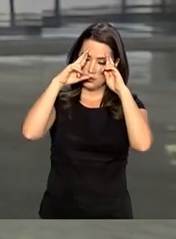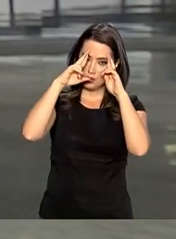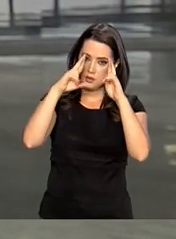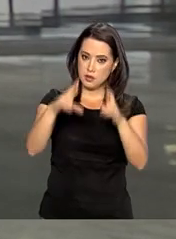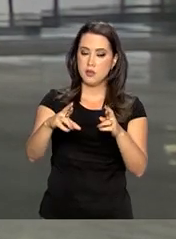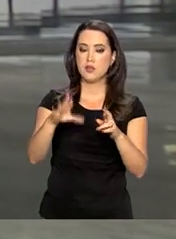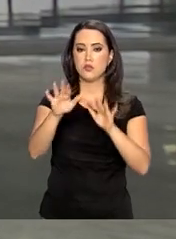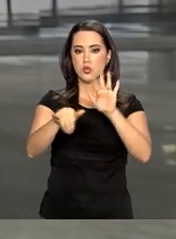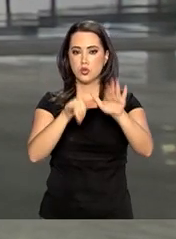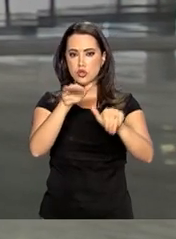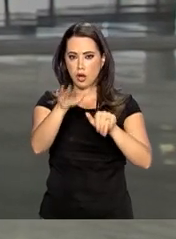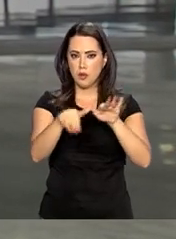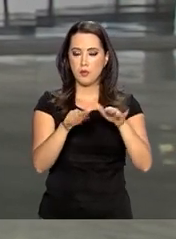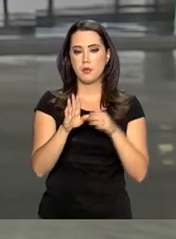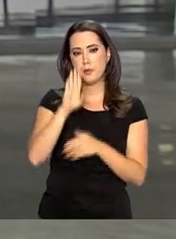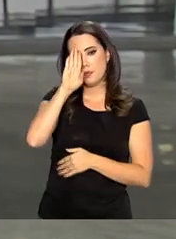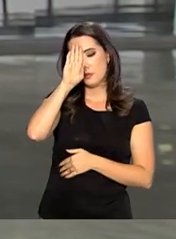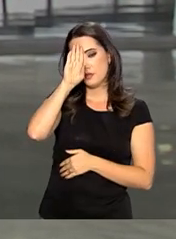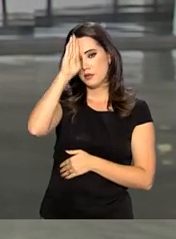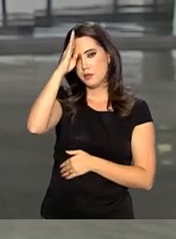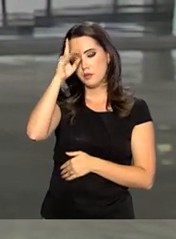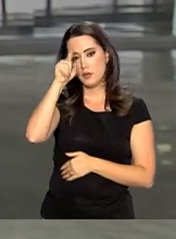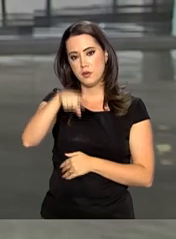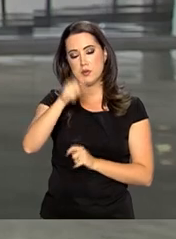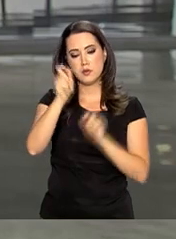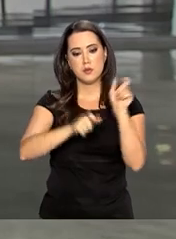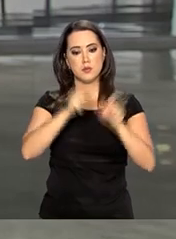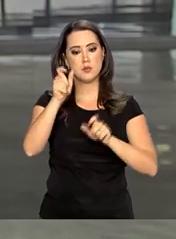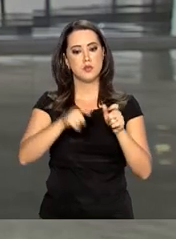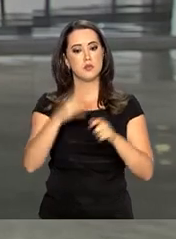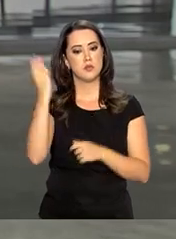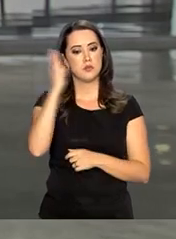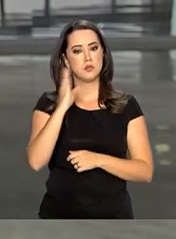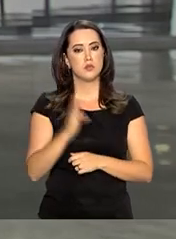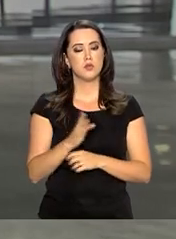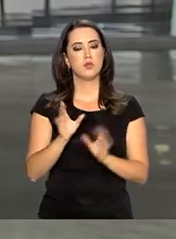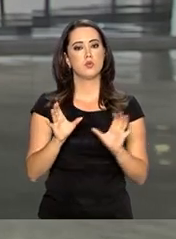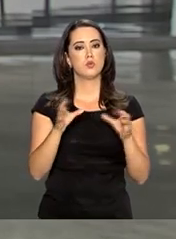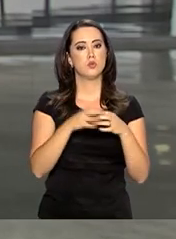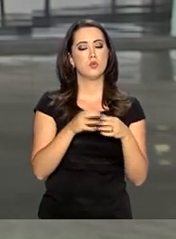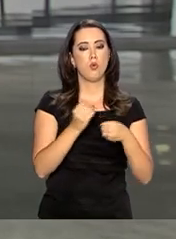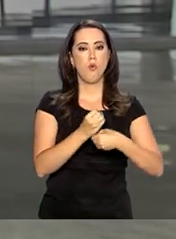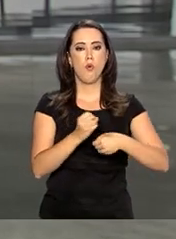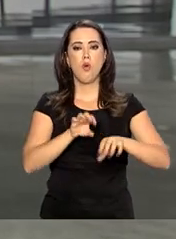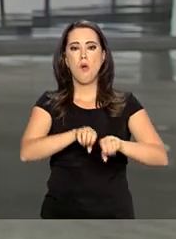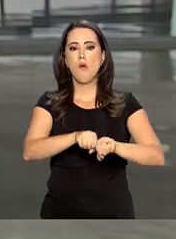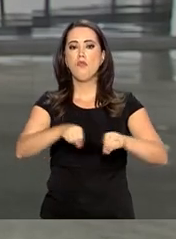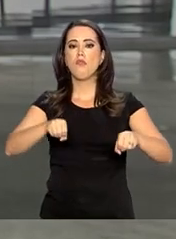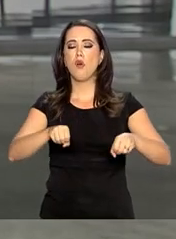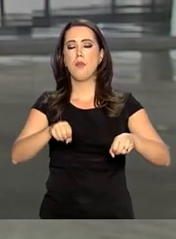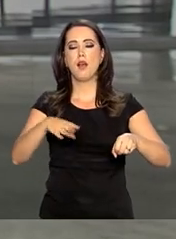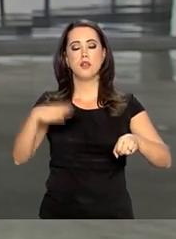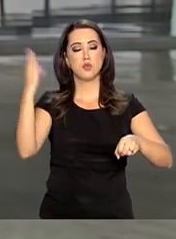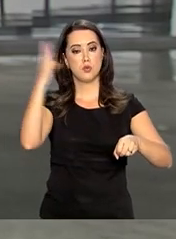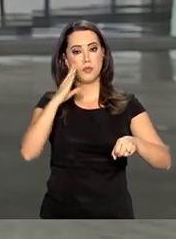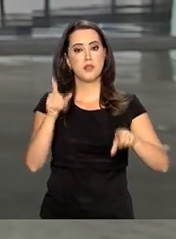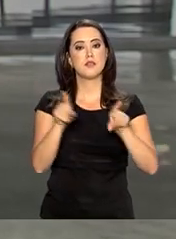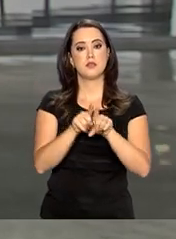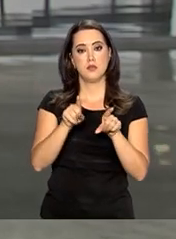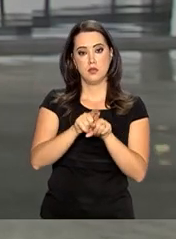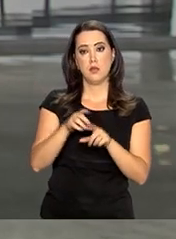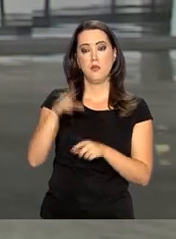a convocação prioritária dos candidatos brasileiros formados no Brasil, seguida dos brasileiros